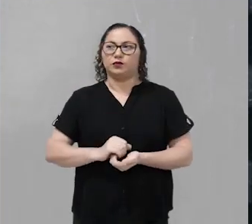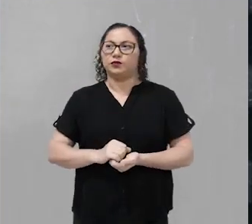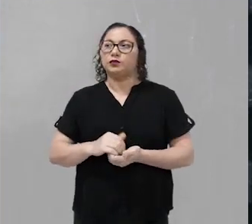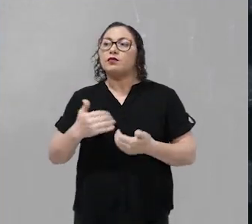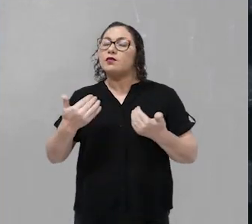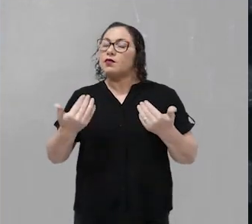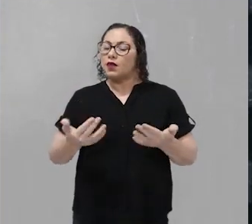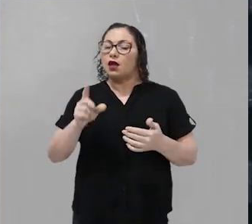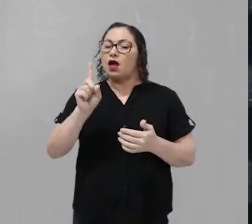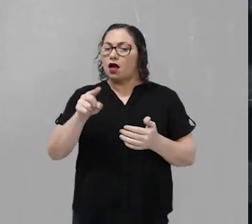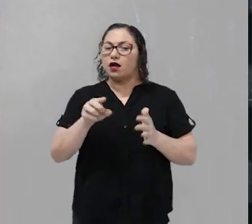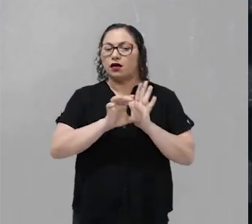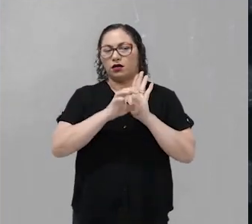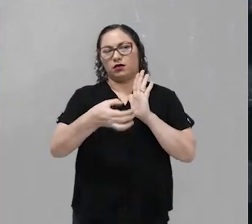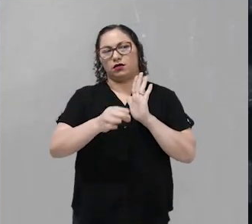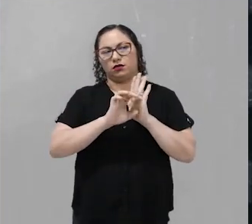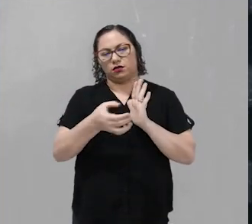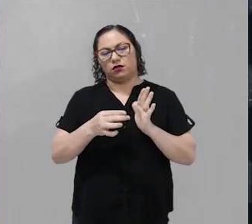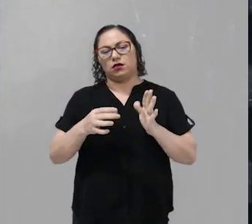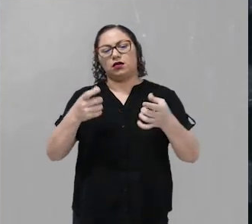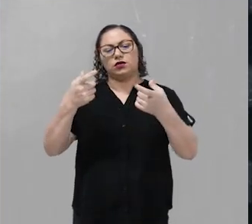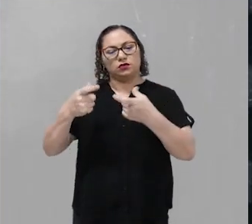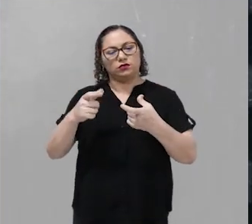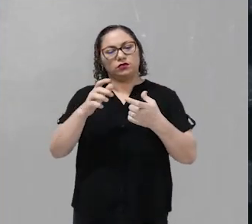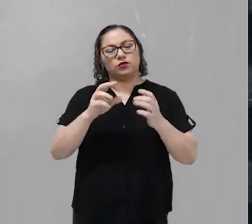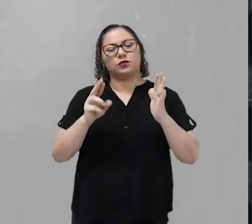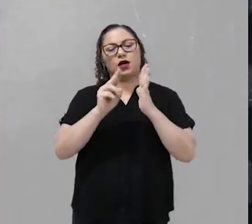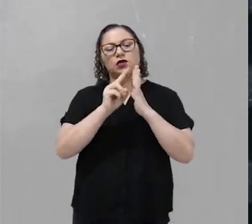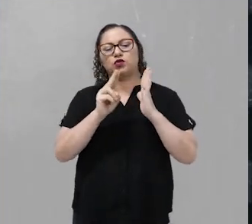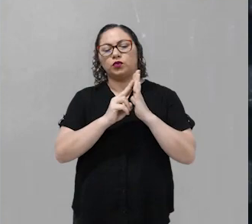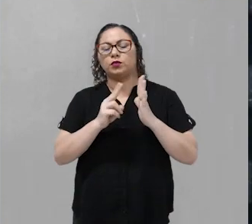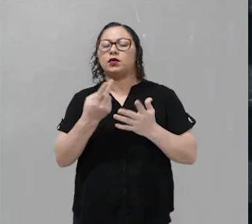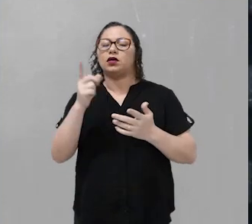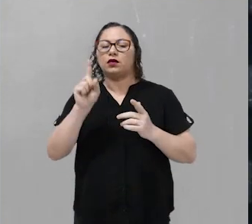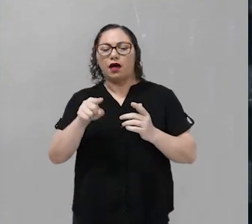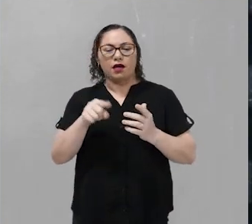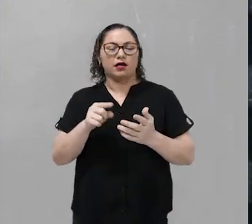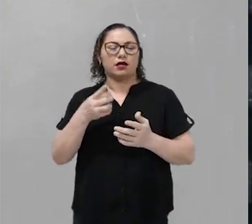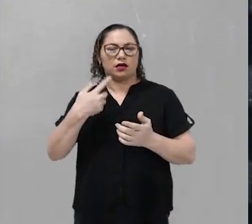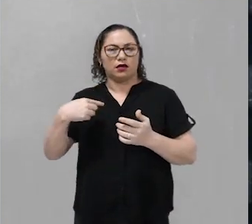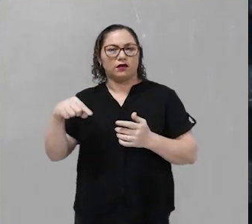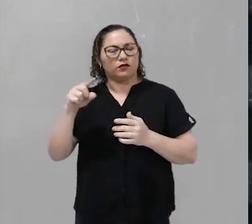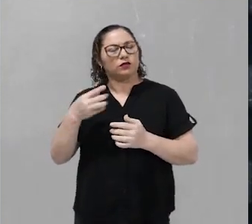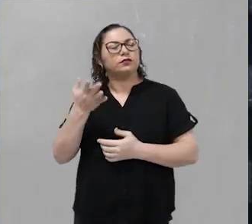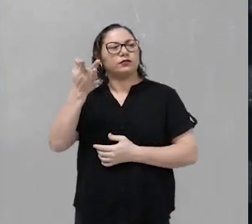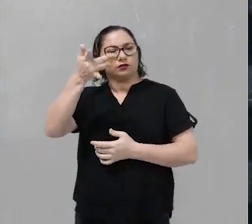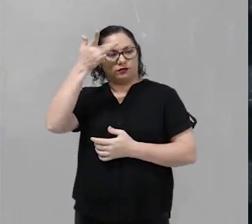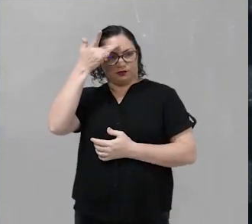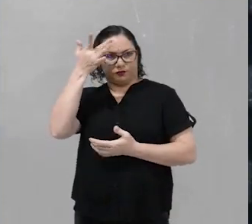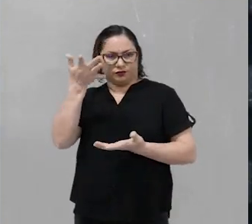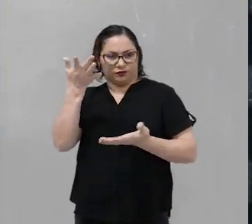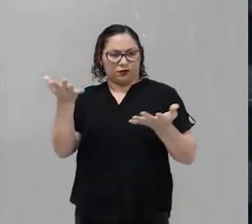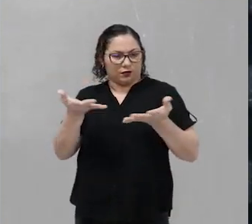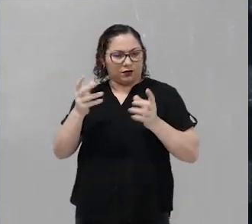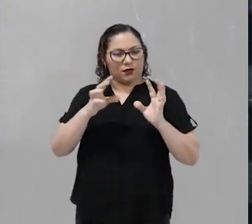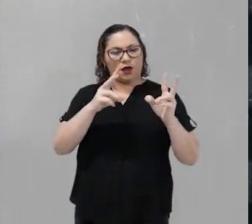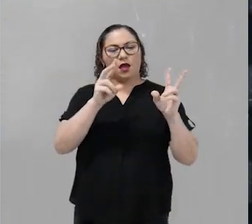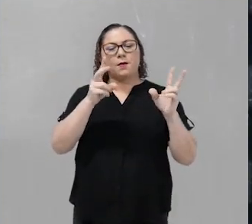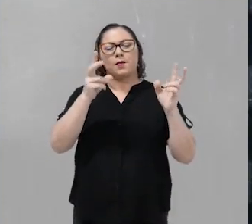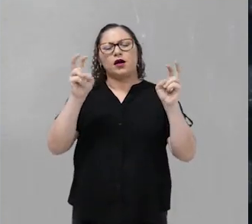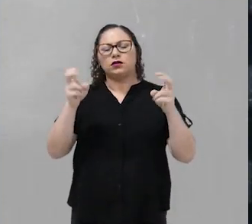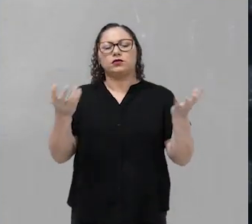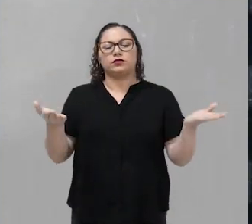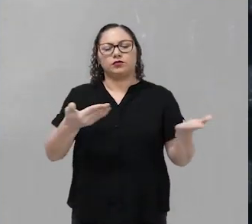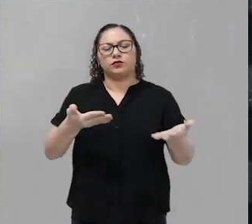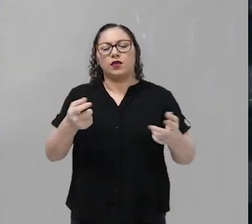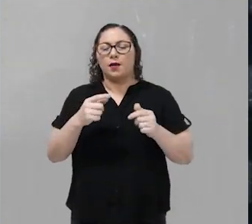é essa a definição de espaço urbano, é essa a definição que a gente vai levar para esse conteúdo todo, não somente